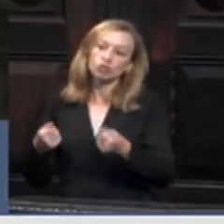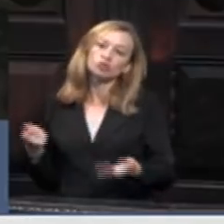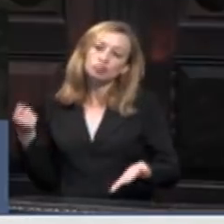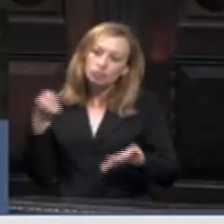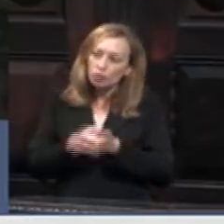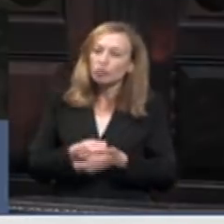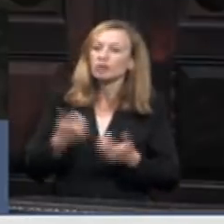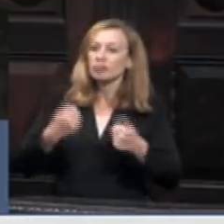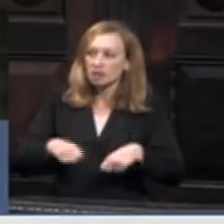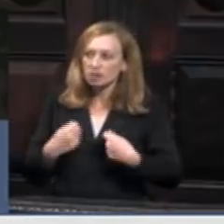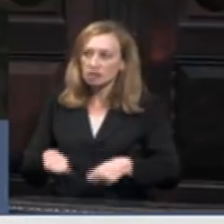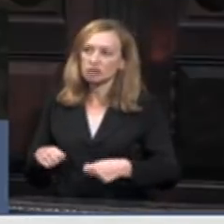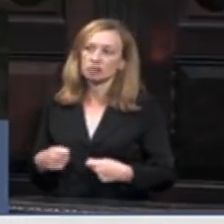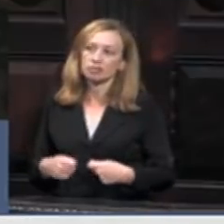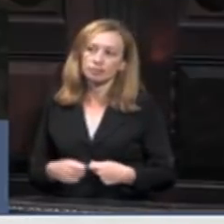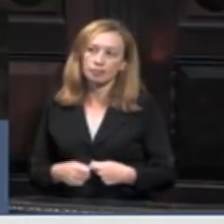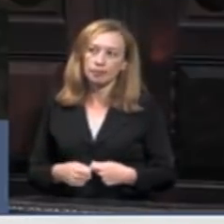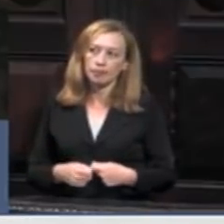públicos funcionarem.